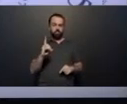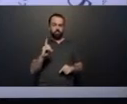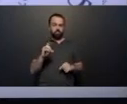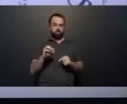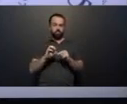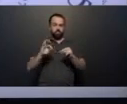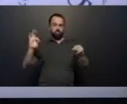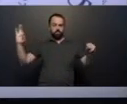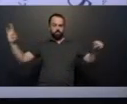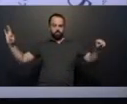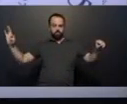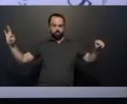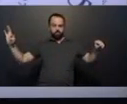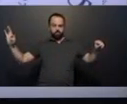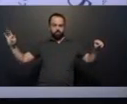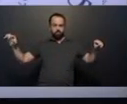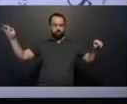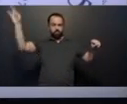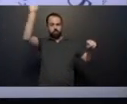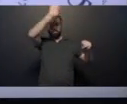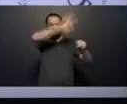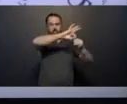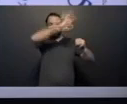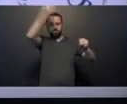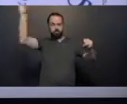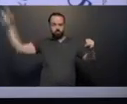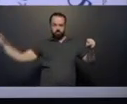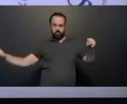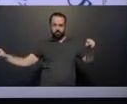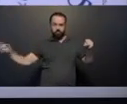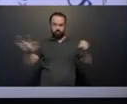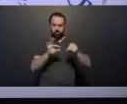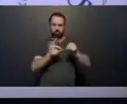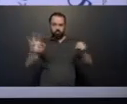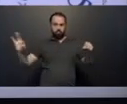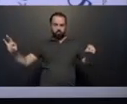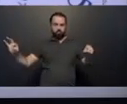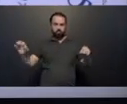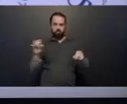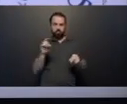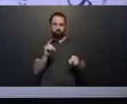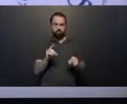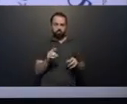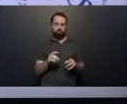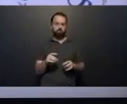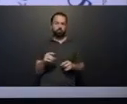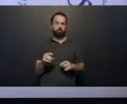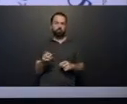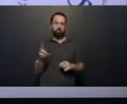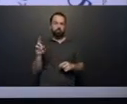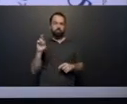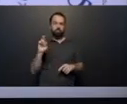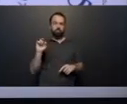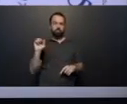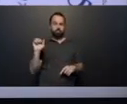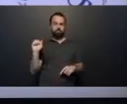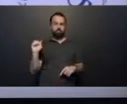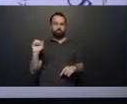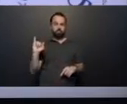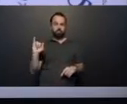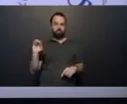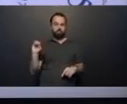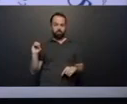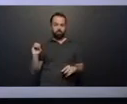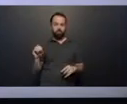a circunferência de uma extremidade à outra, passando pelo diâmetro. O raio é a metade desse valor.